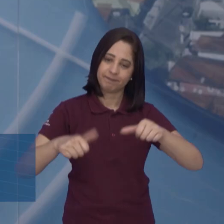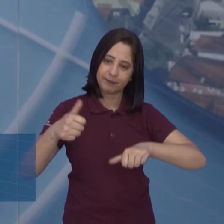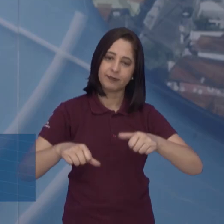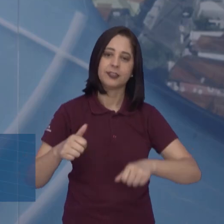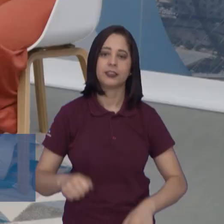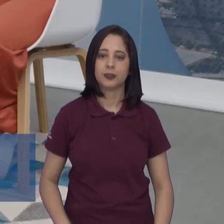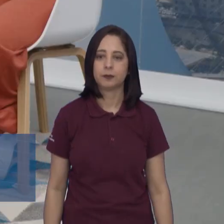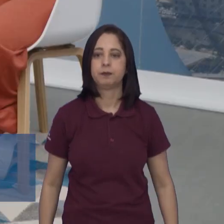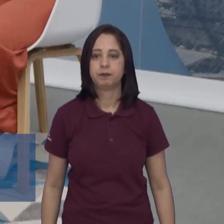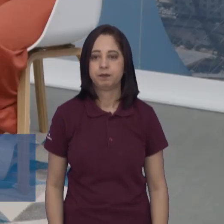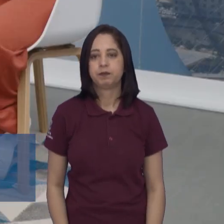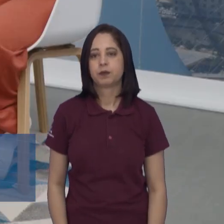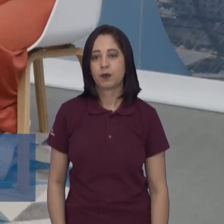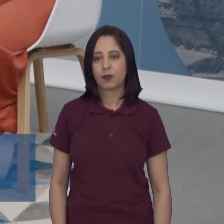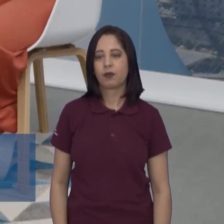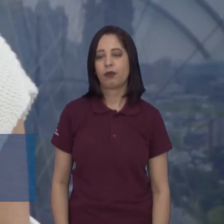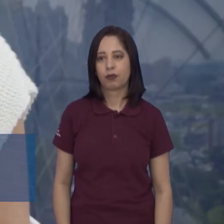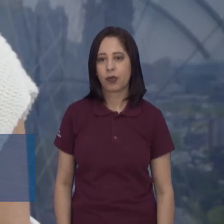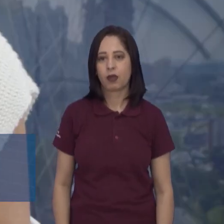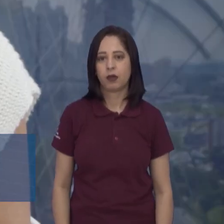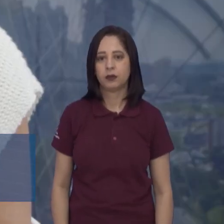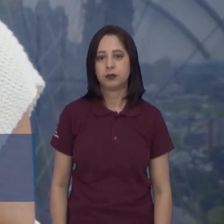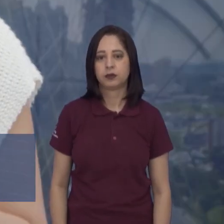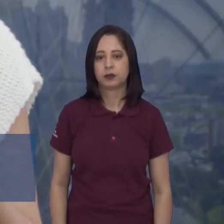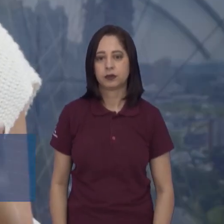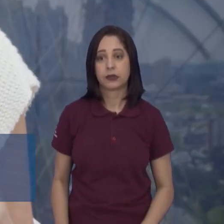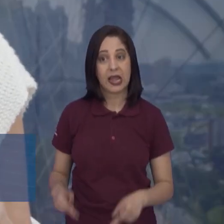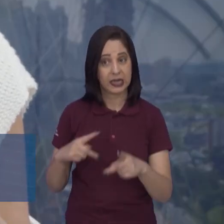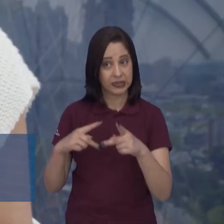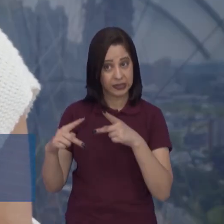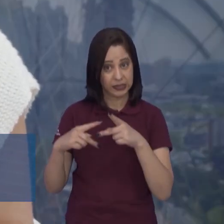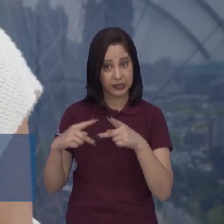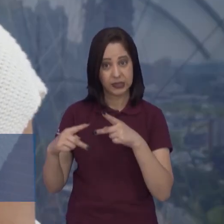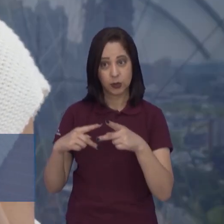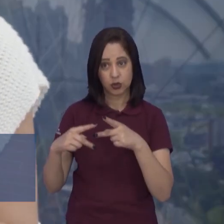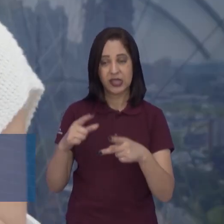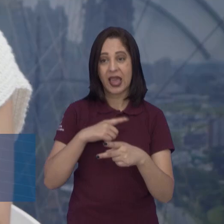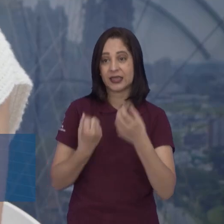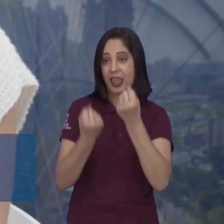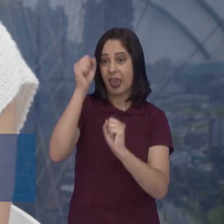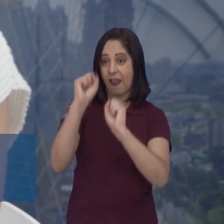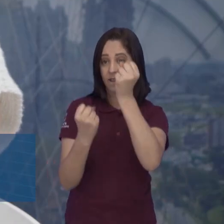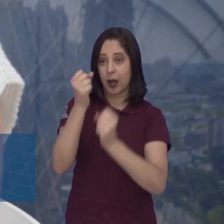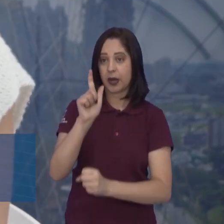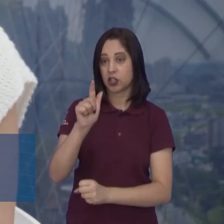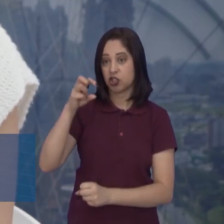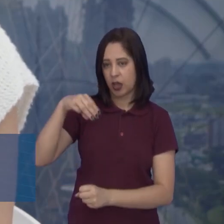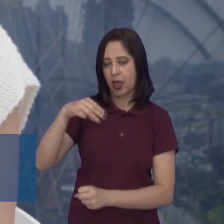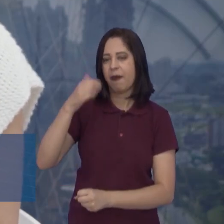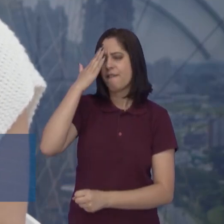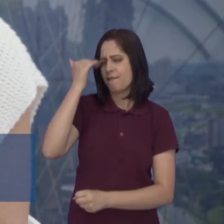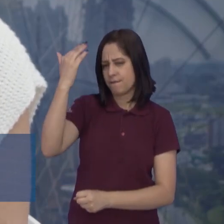Eu acredito assim, São José é uma cidade que, uma das maiores fábricas que está aqui é a GM, é uma fábrica de